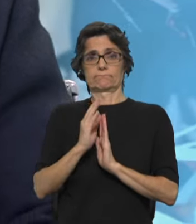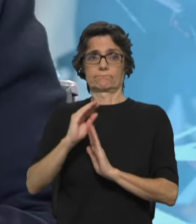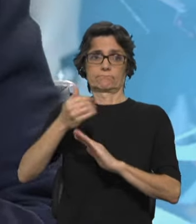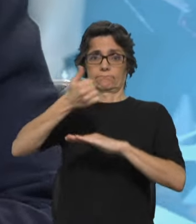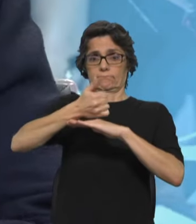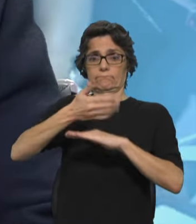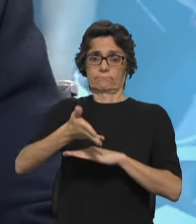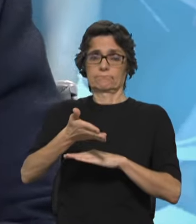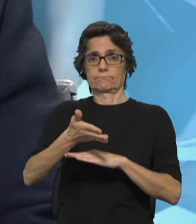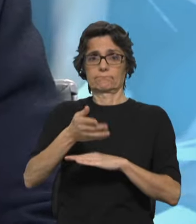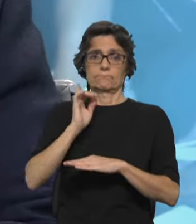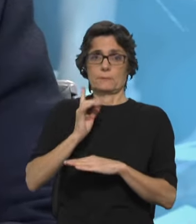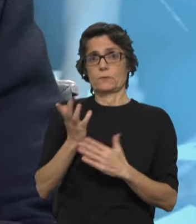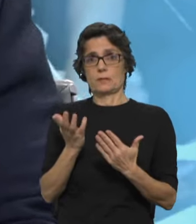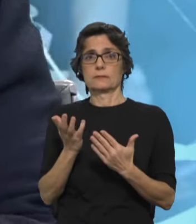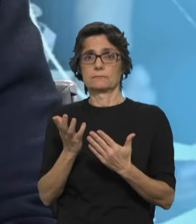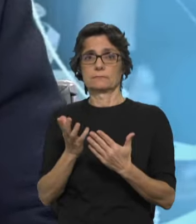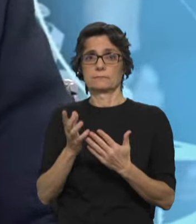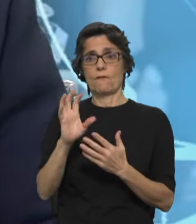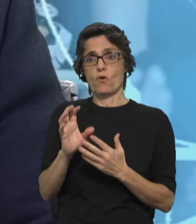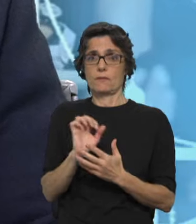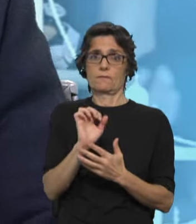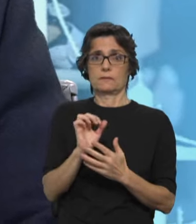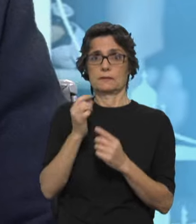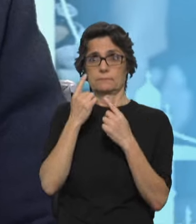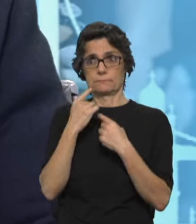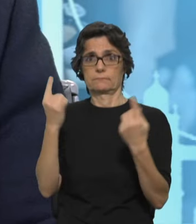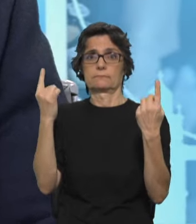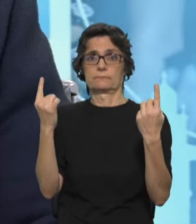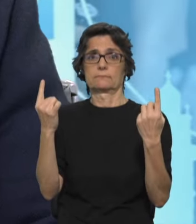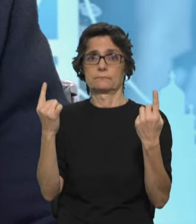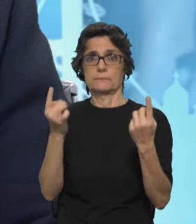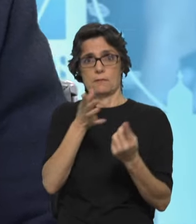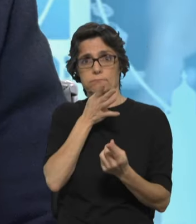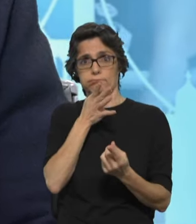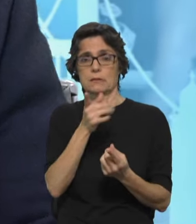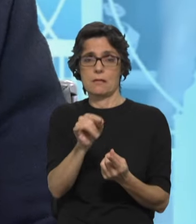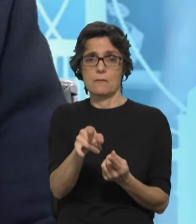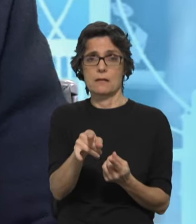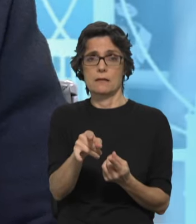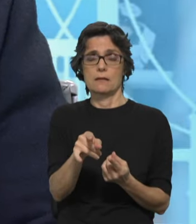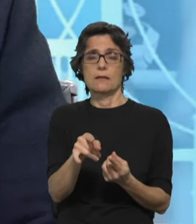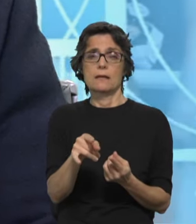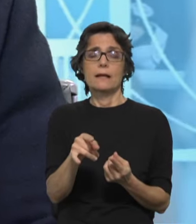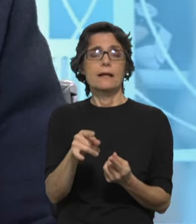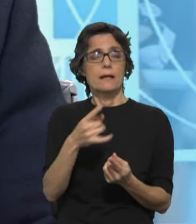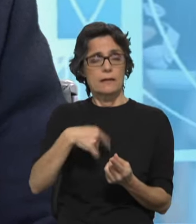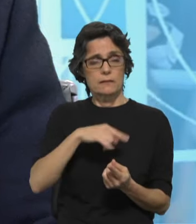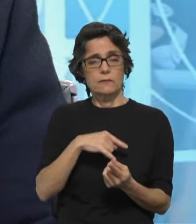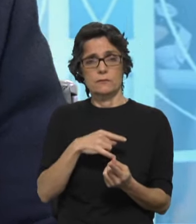na congregação e no modo como tudo vai acontecendo. E, de facto, é preciso